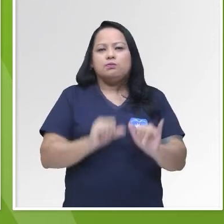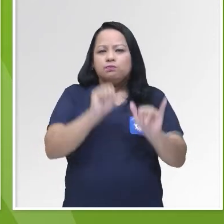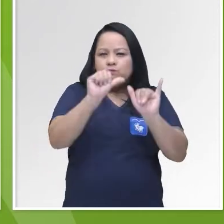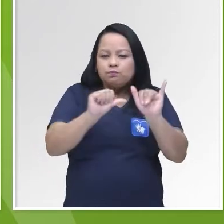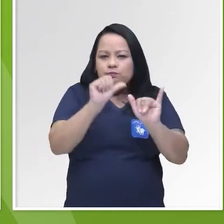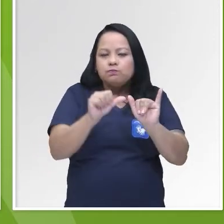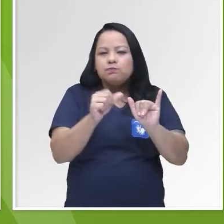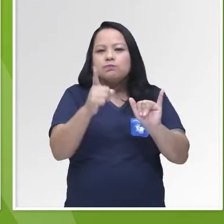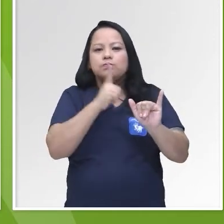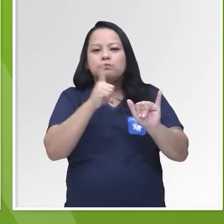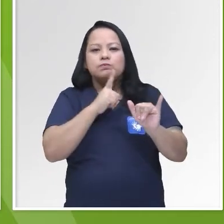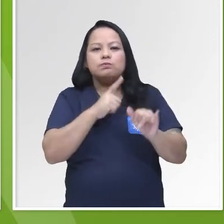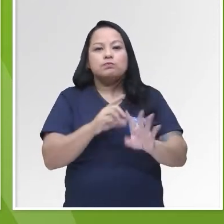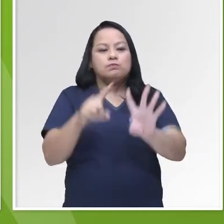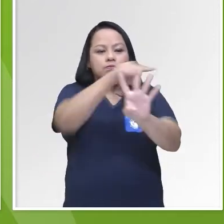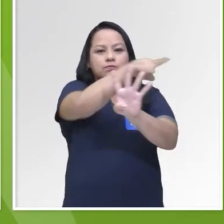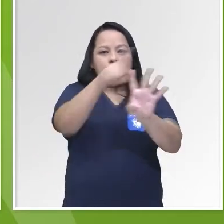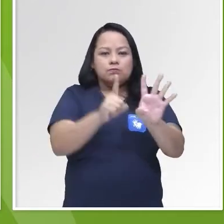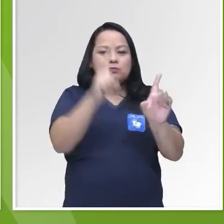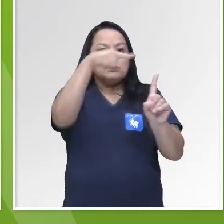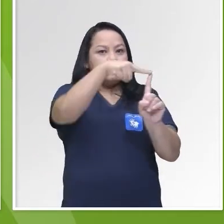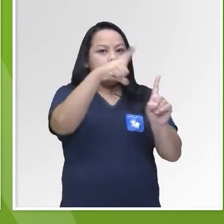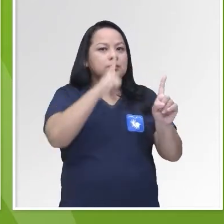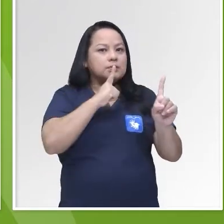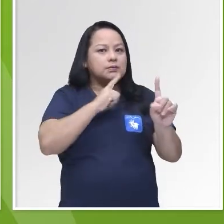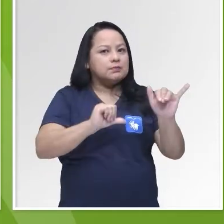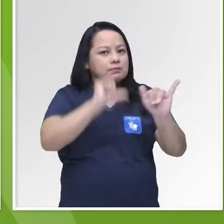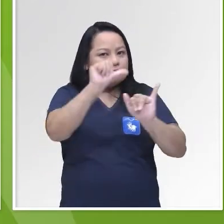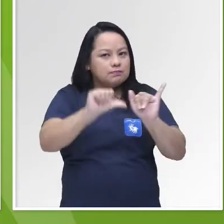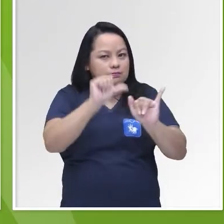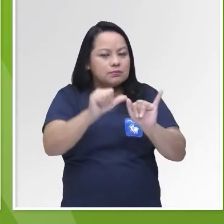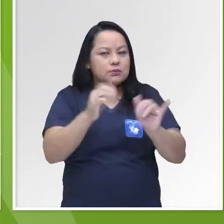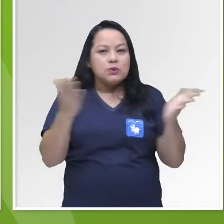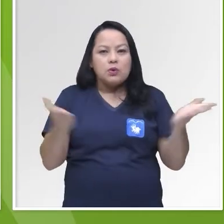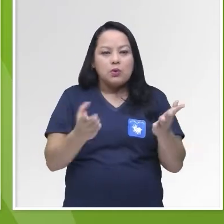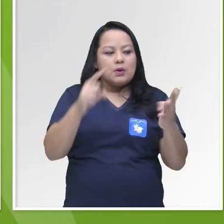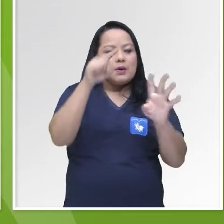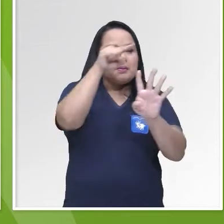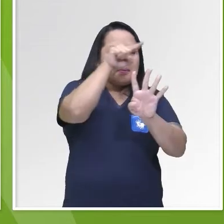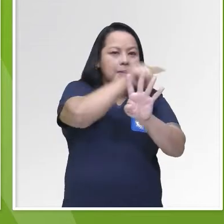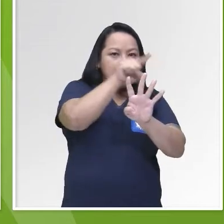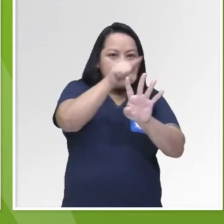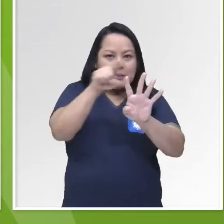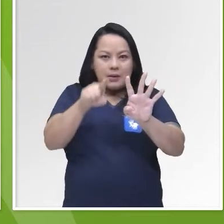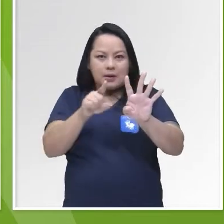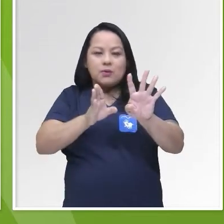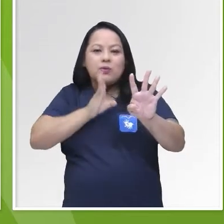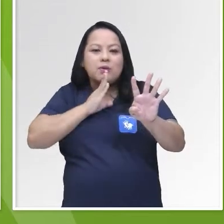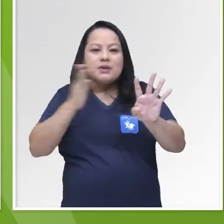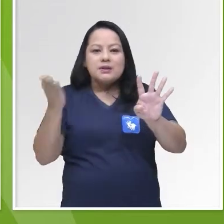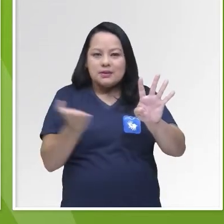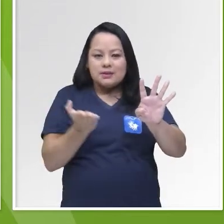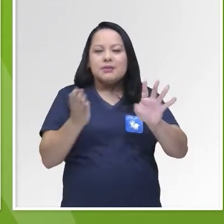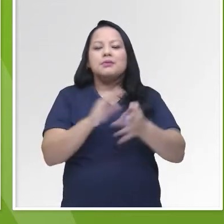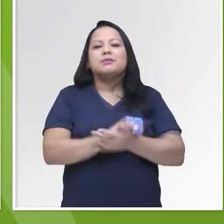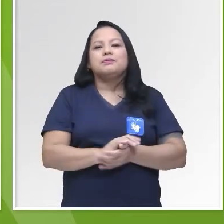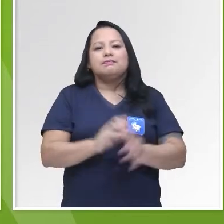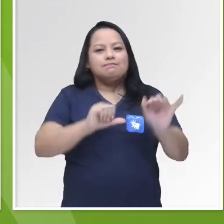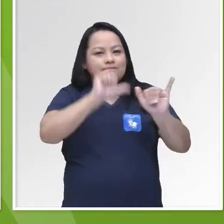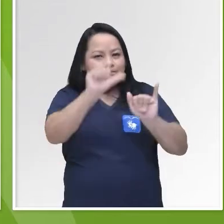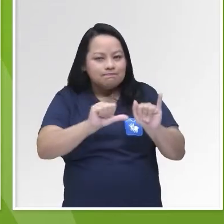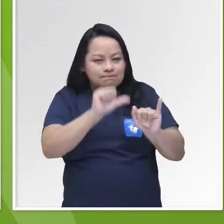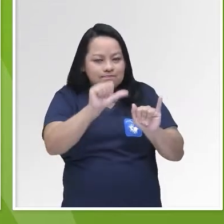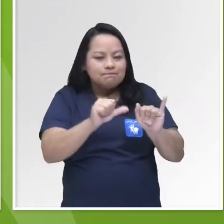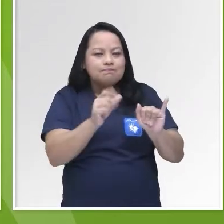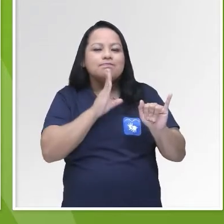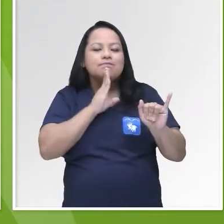químicas, elas vão ser de 4 tipos. Então, a gente vai conhecer cada uma dessas reações